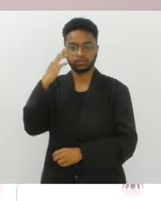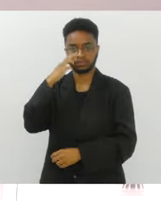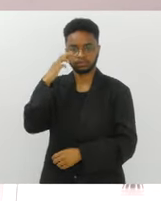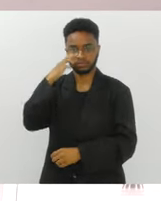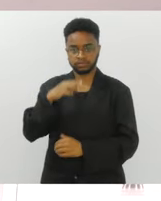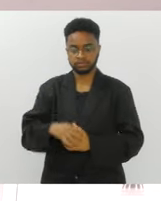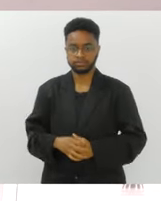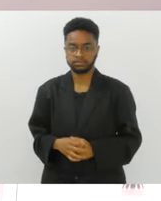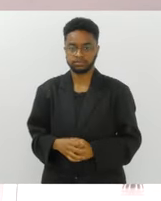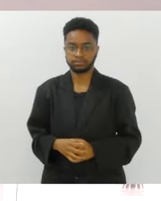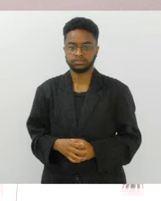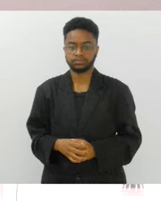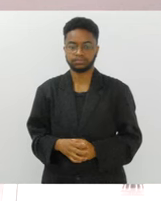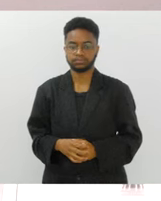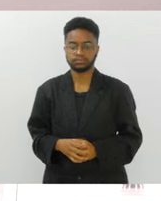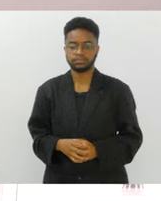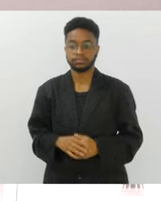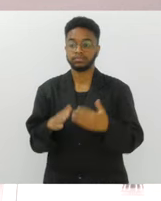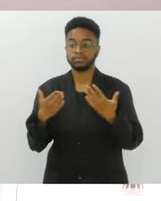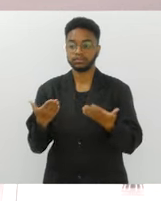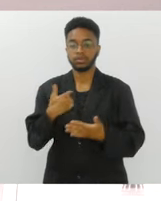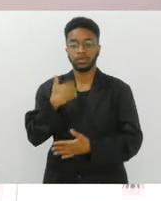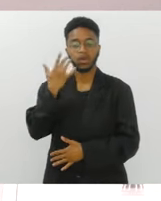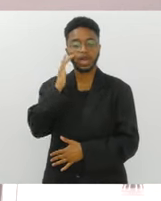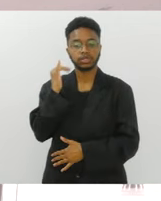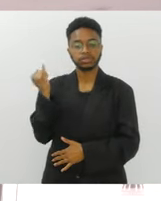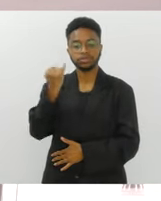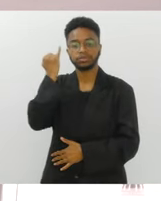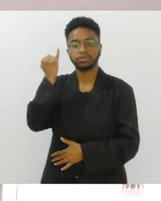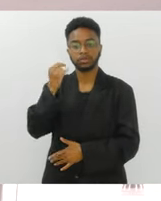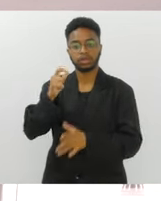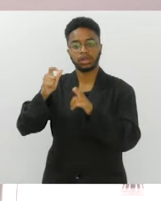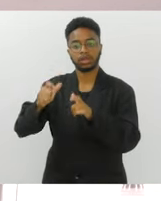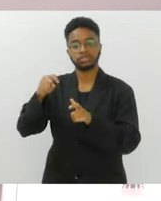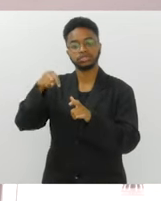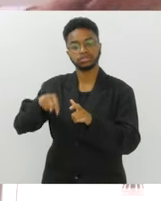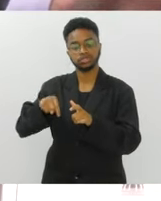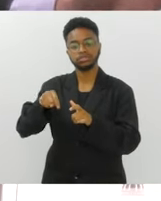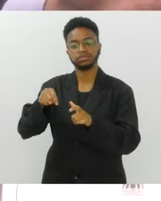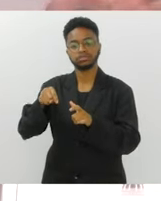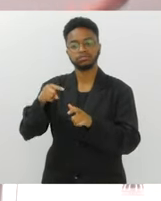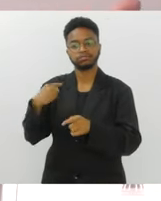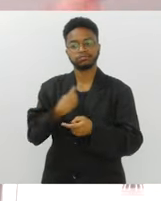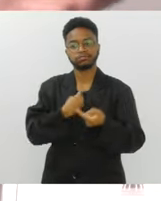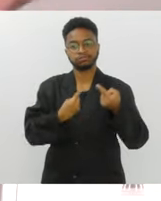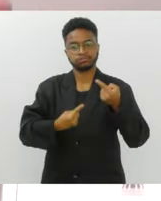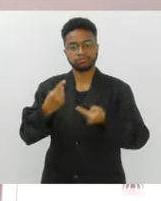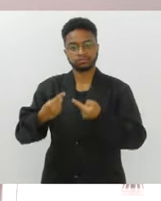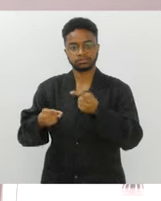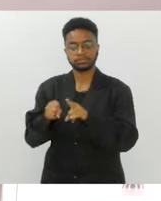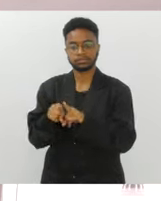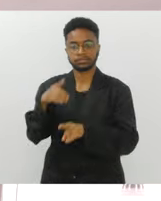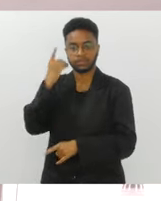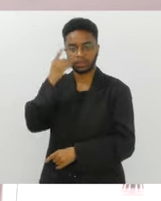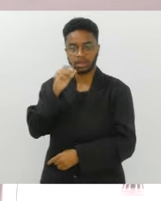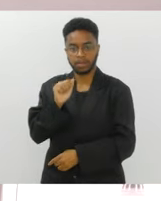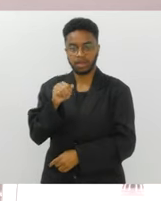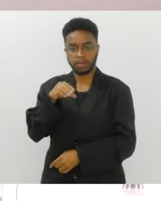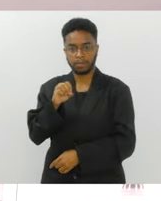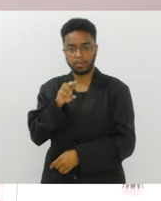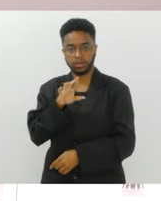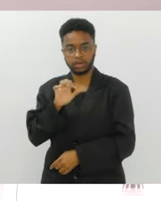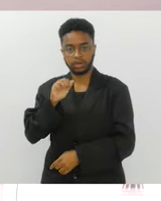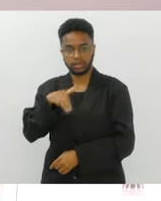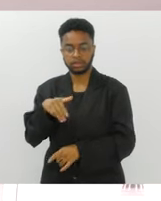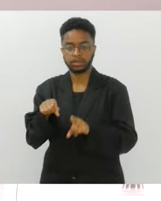Então, acho fundamental esse espaço. Deputado Rodrigo Amorim e o deputado Luiz Paulo nos deu